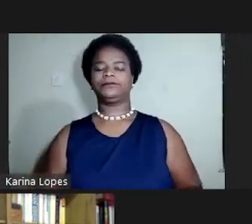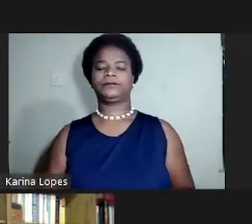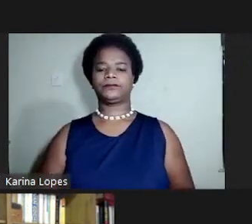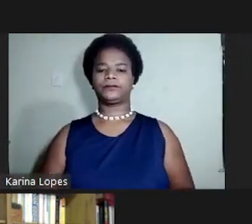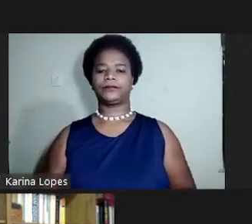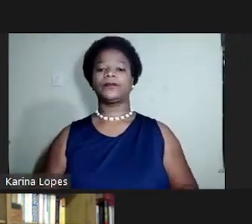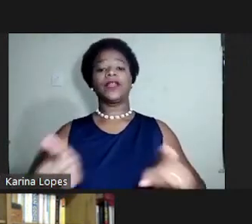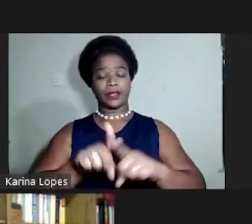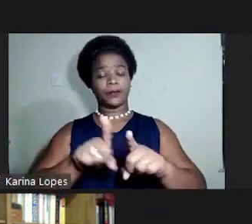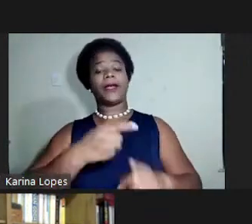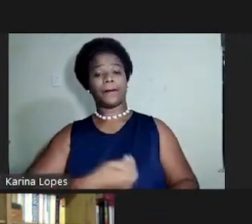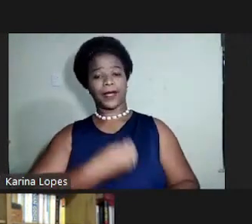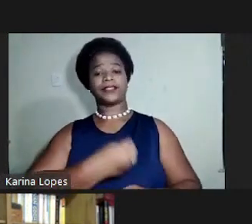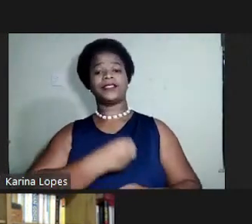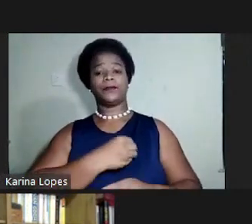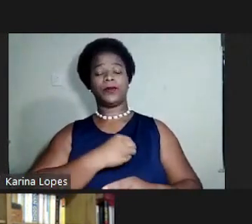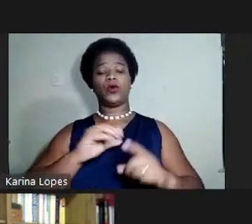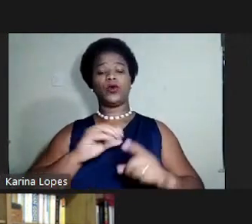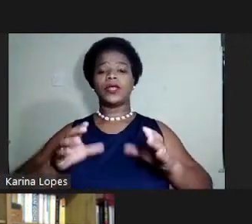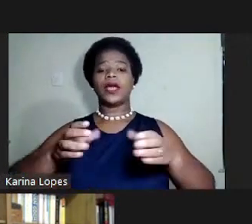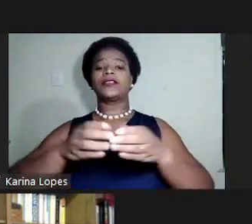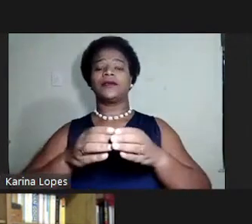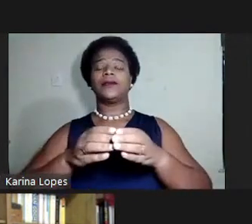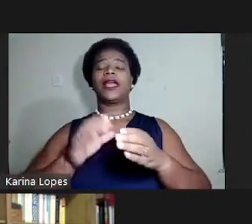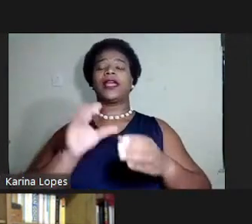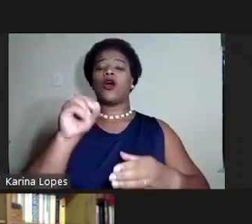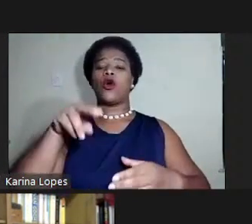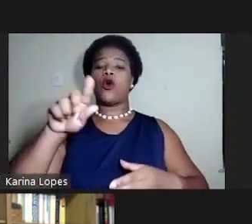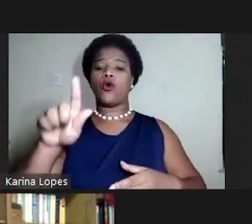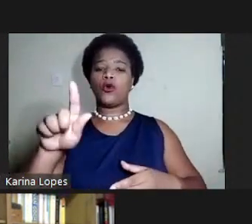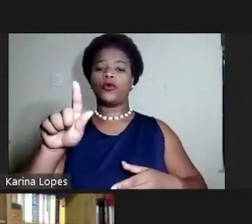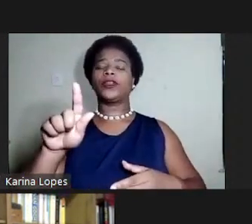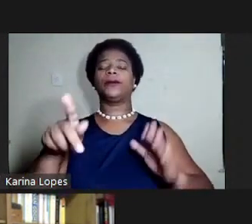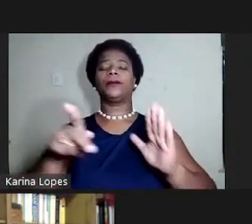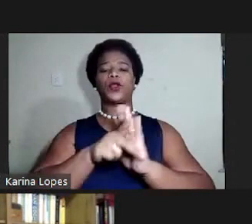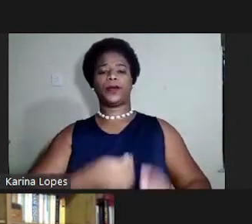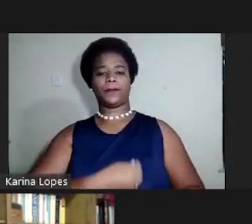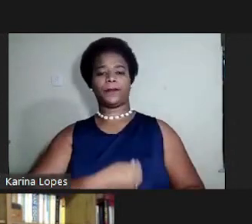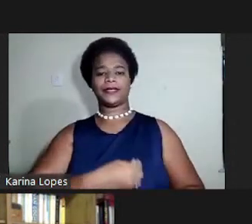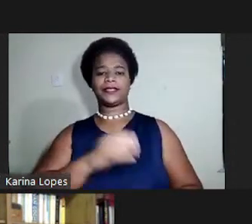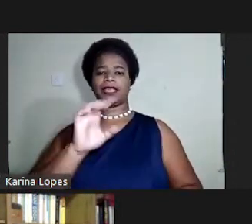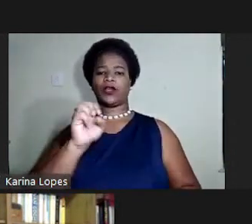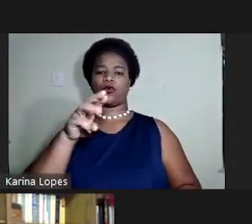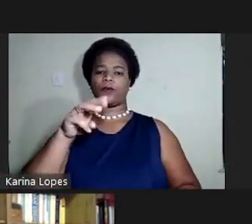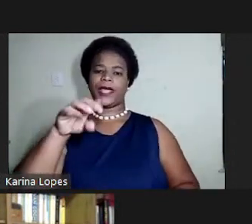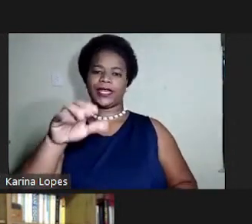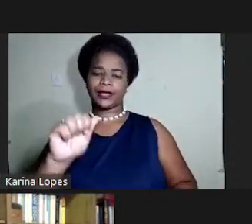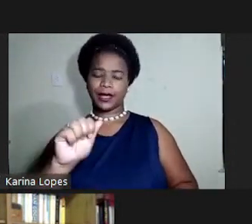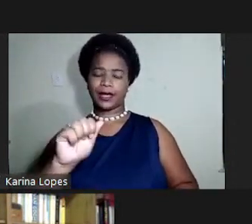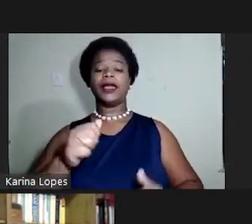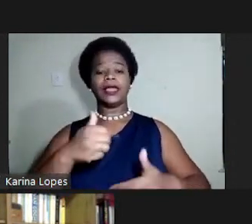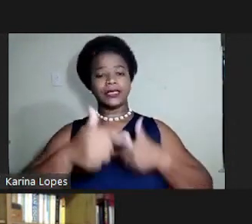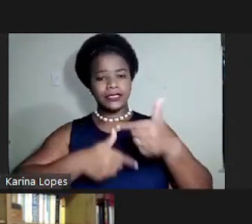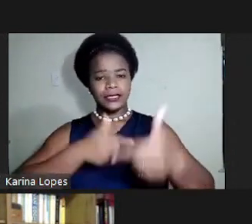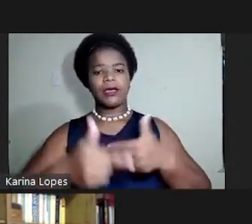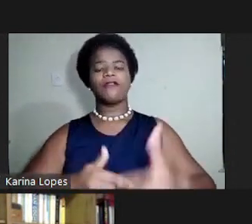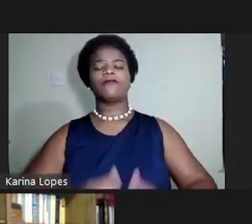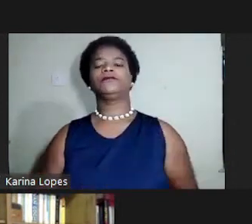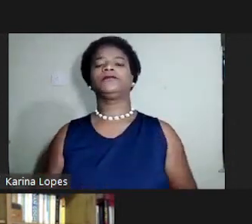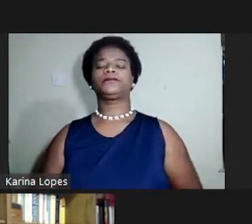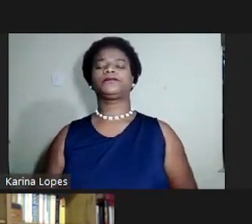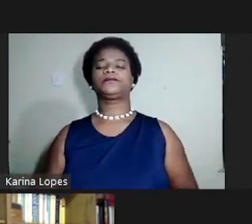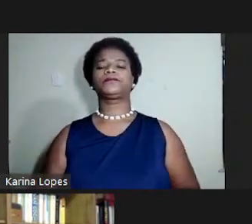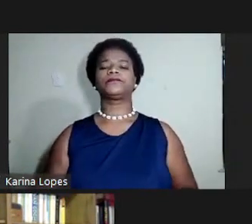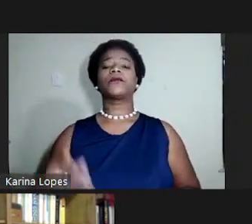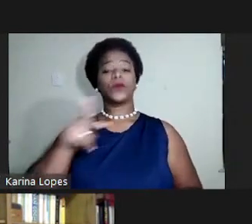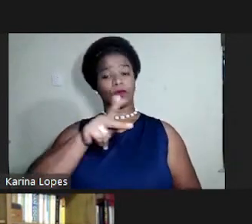ONG Coenonina Presença Ecumênica e Serviço. Zwinglio nos lega um imenso